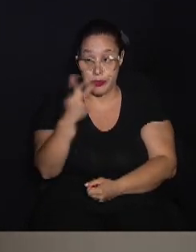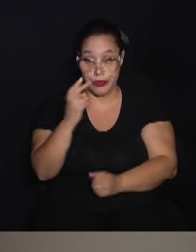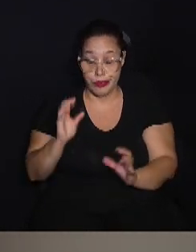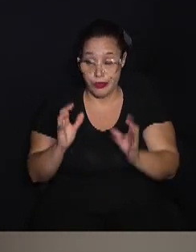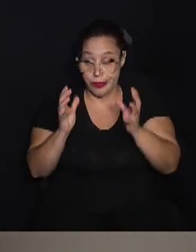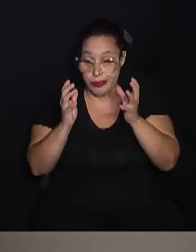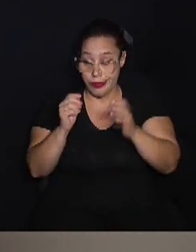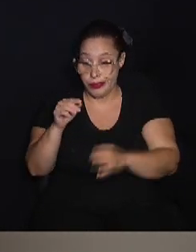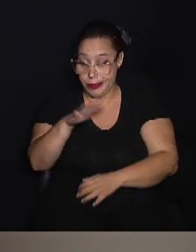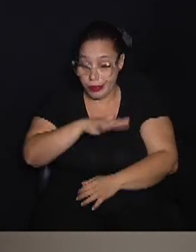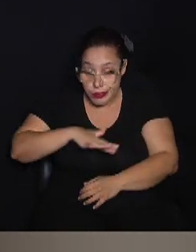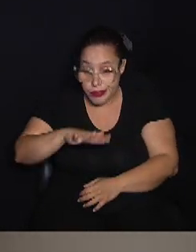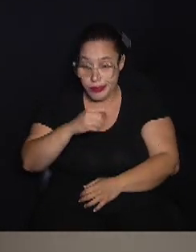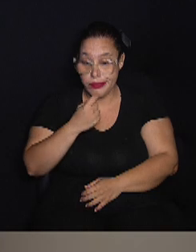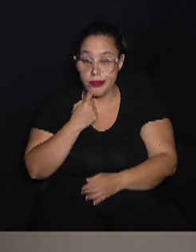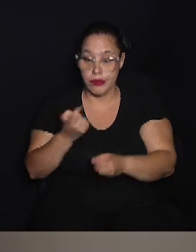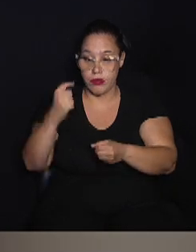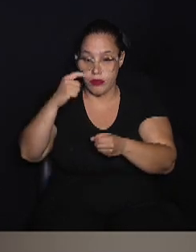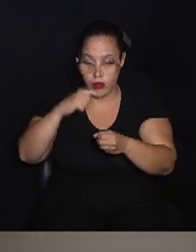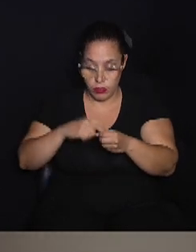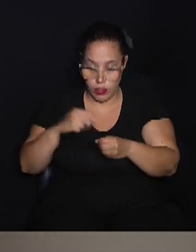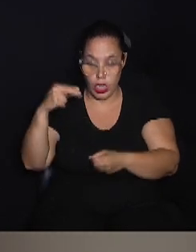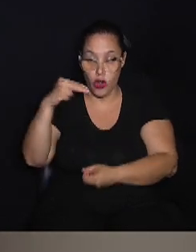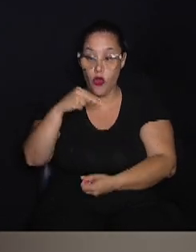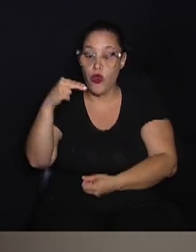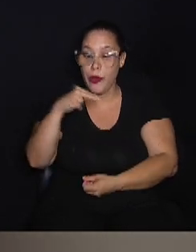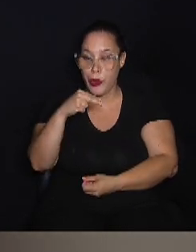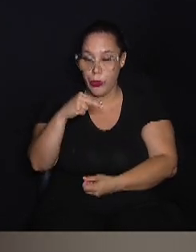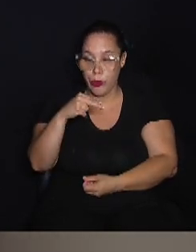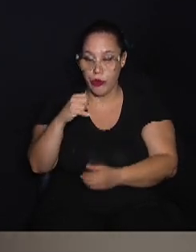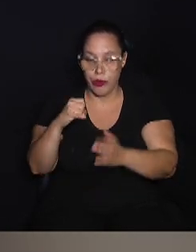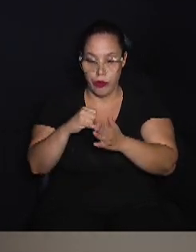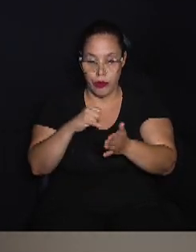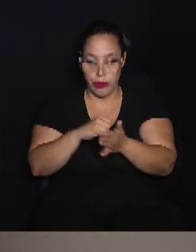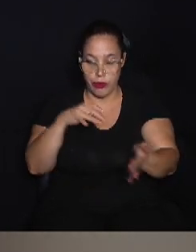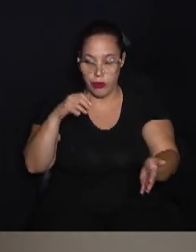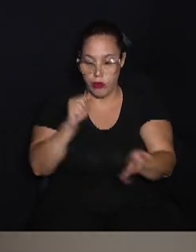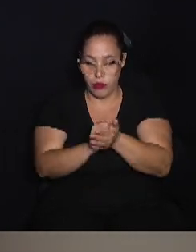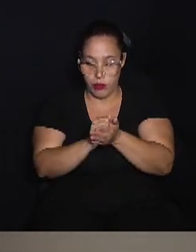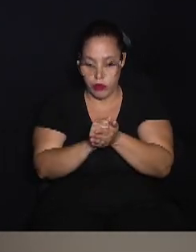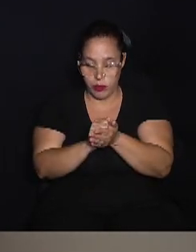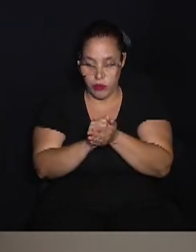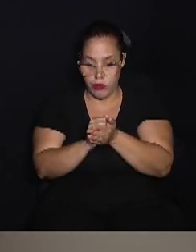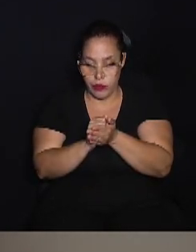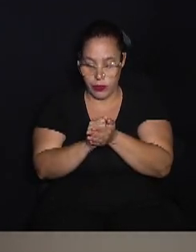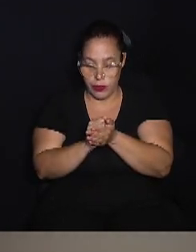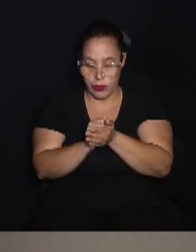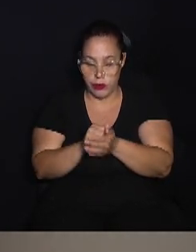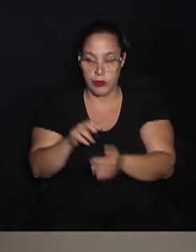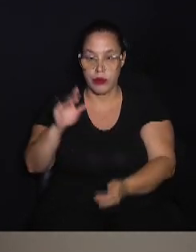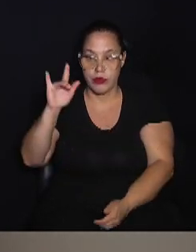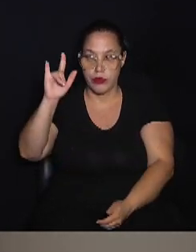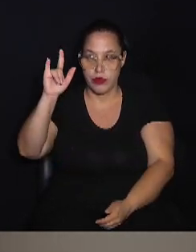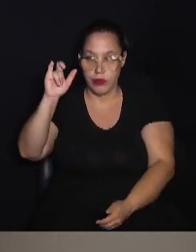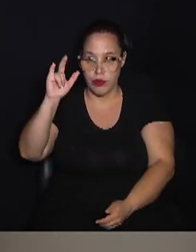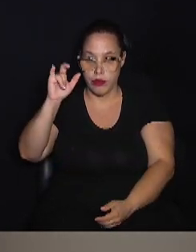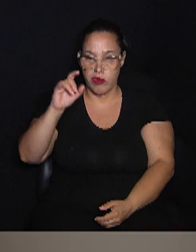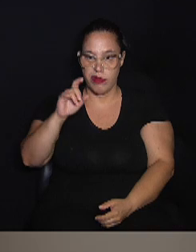na cidade e retorna agora em novembro as inscrições podde ser feita pelo Instagram